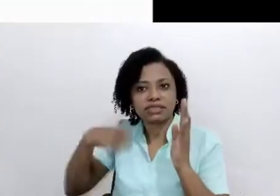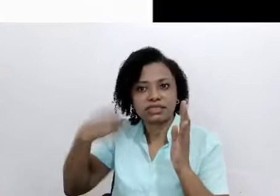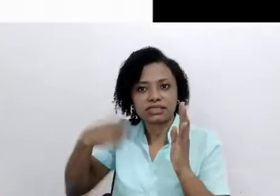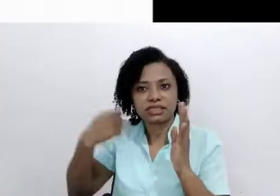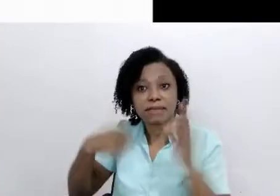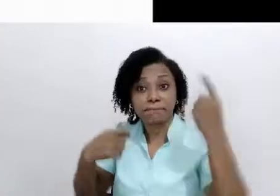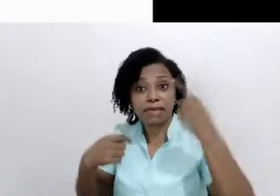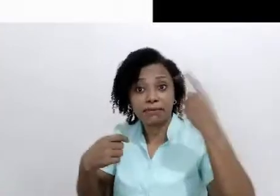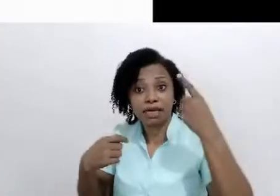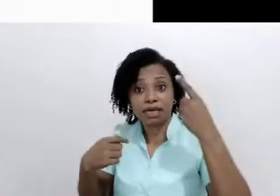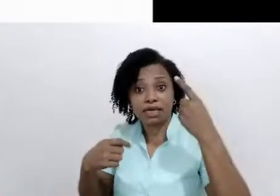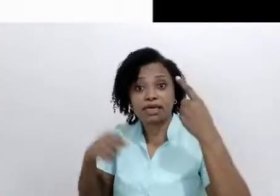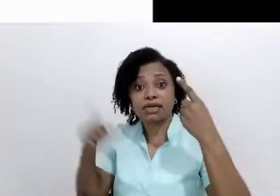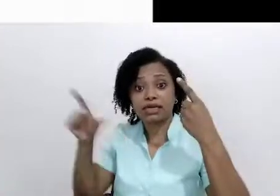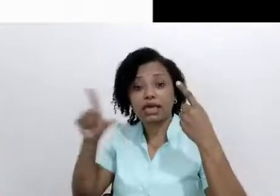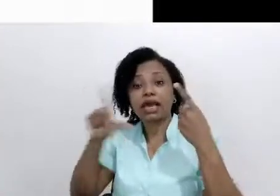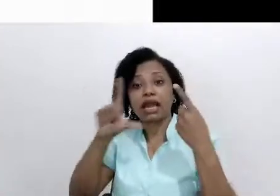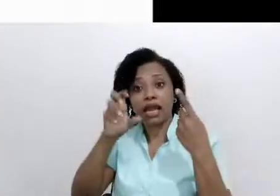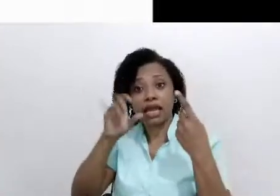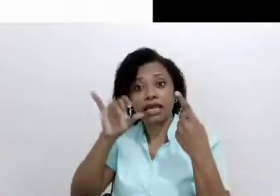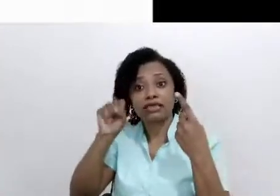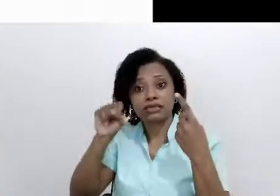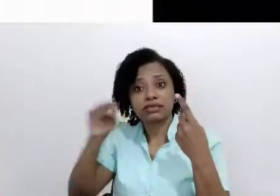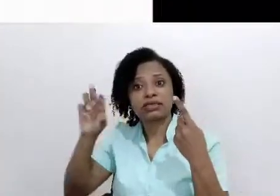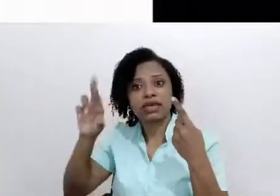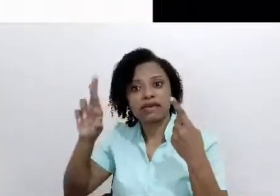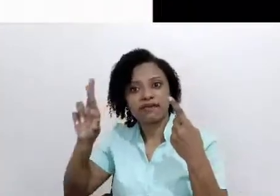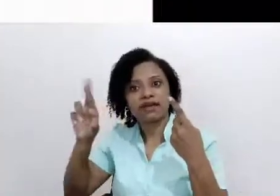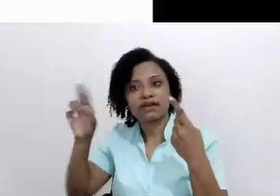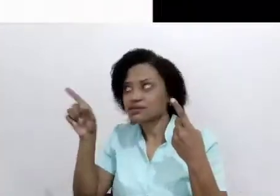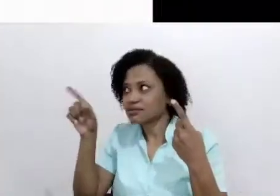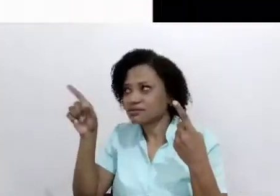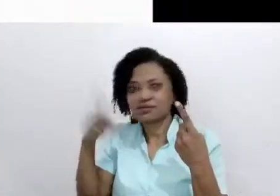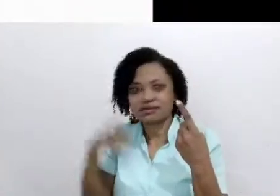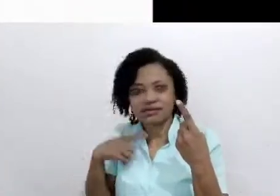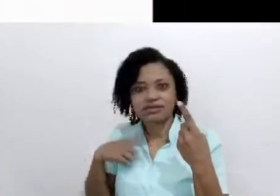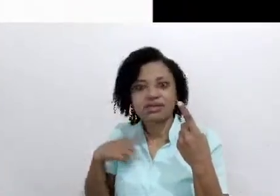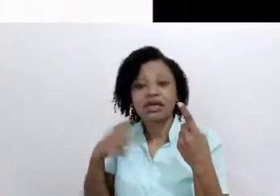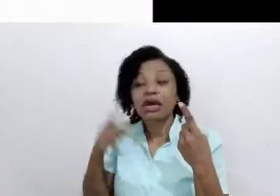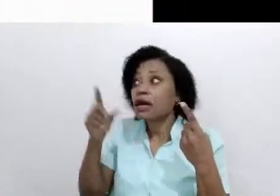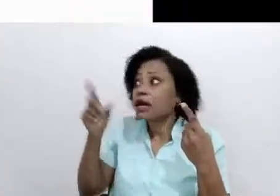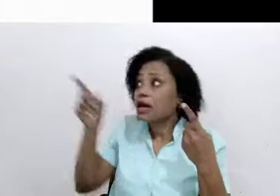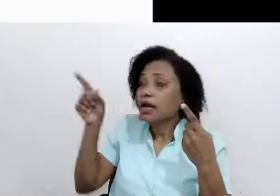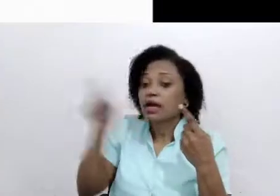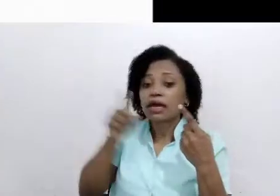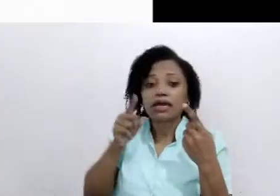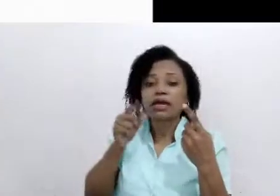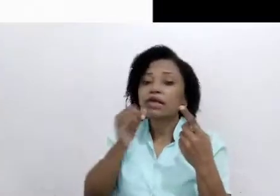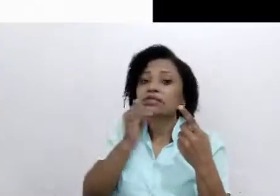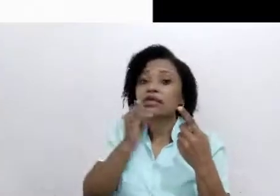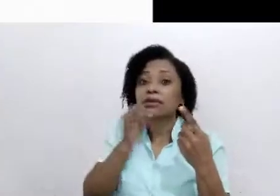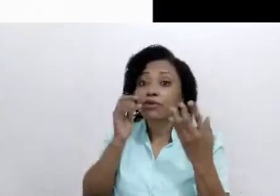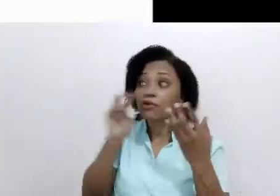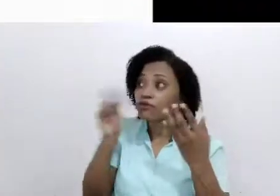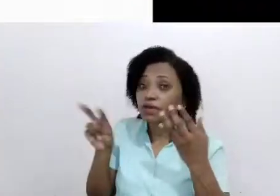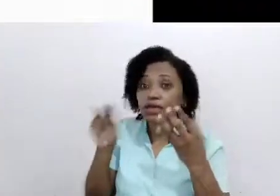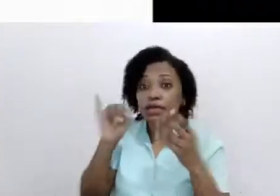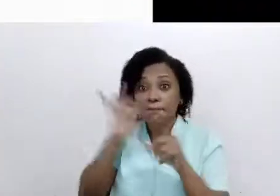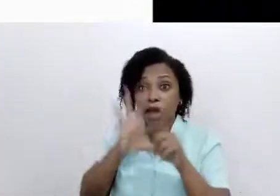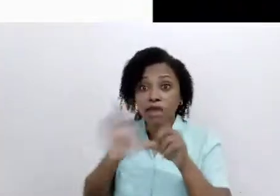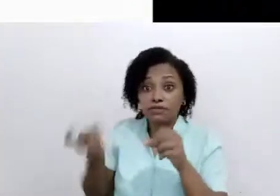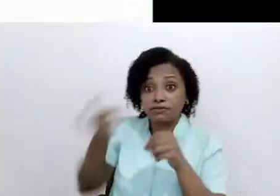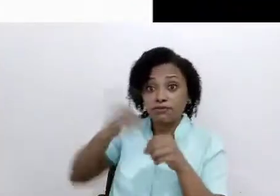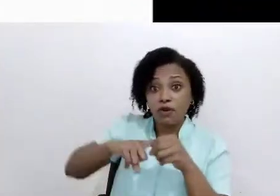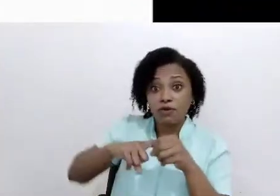A primeira delas, o raio refletido, a reta normal e o raio incidente estão no mesmo plano. Vamos observar